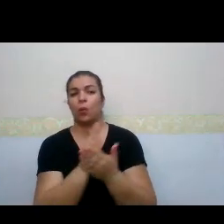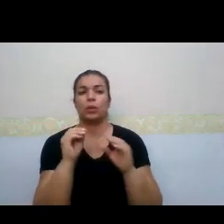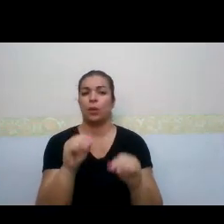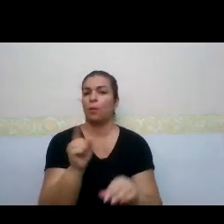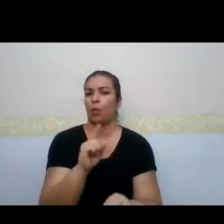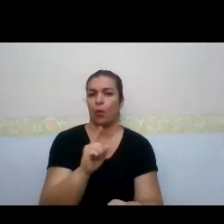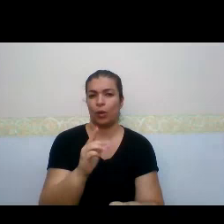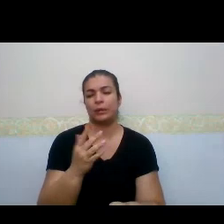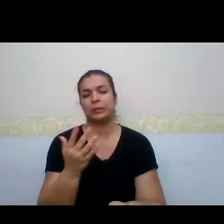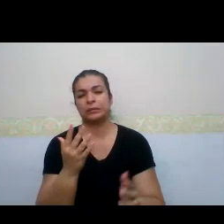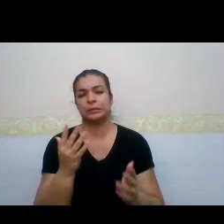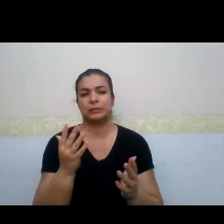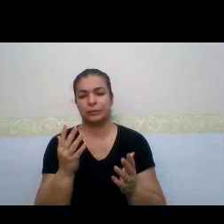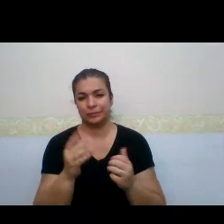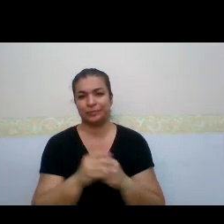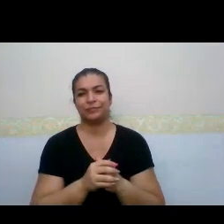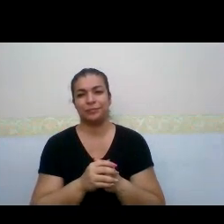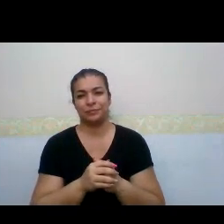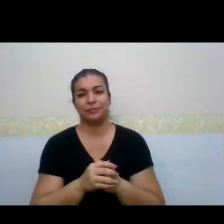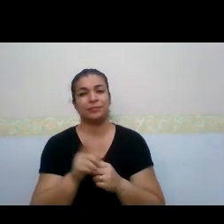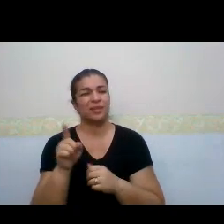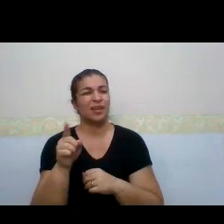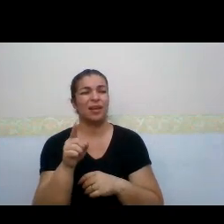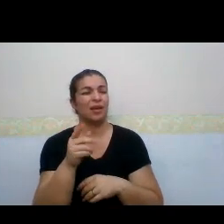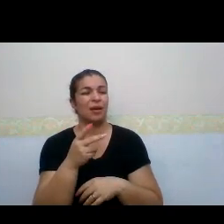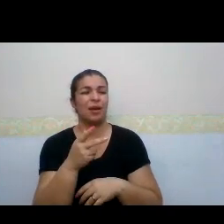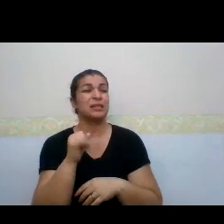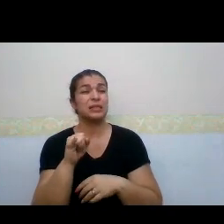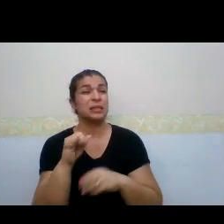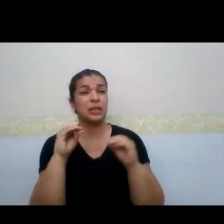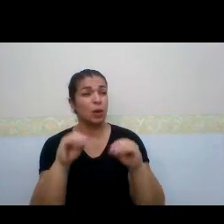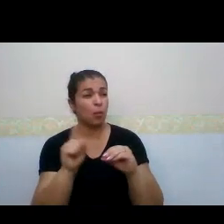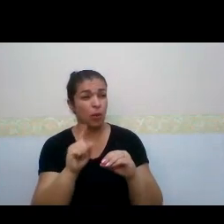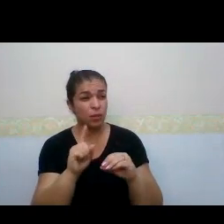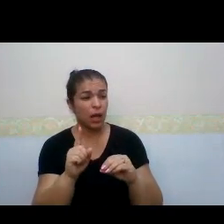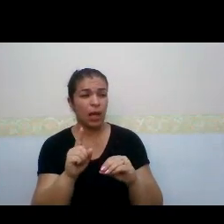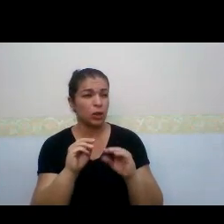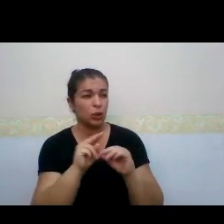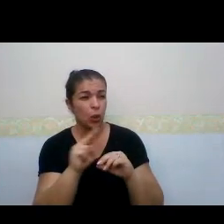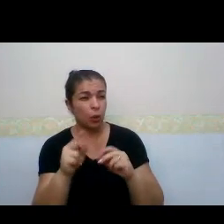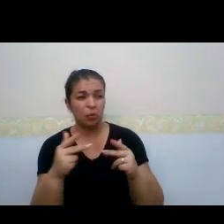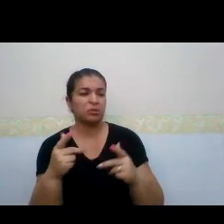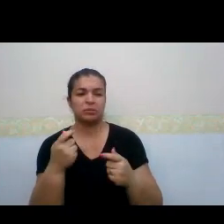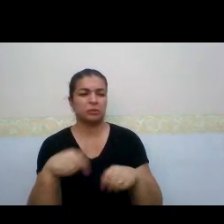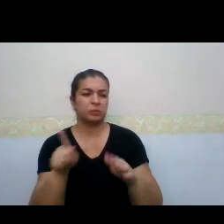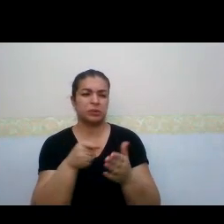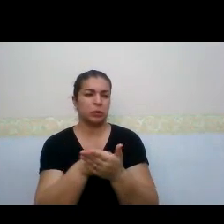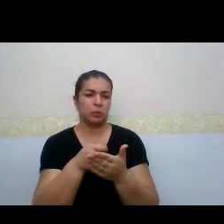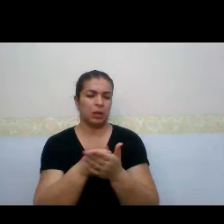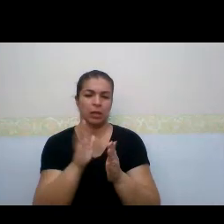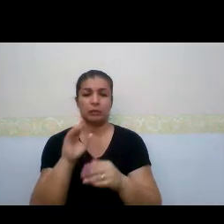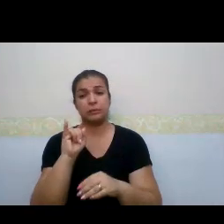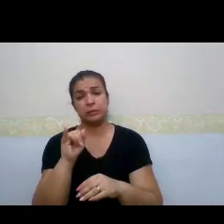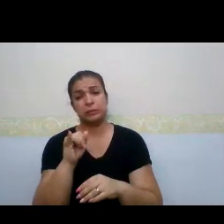a gente avaliar então de acordo com a cobrar, não precisa cobrar. Se o aluno quiser